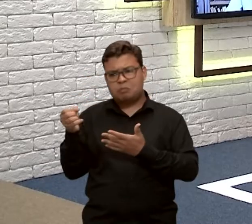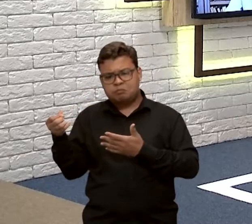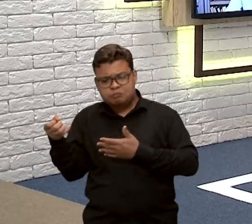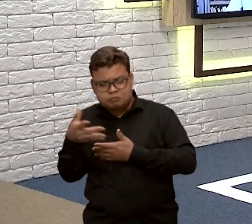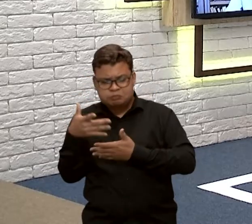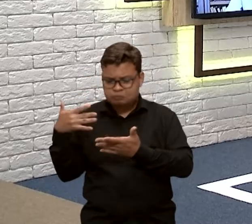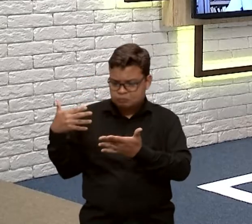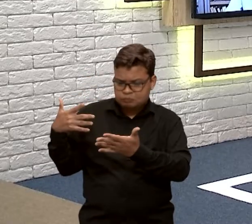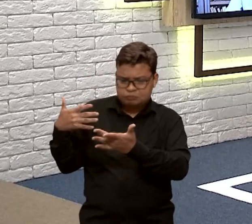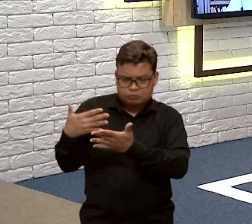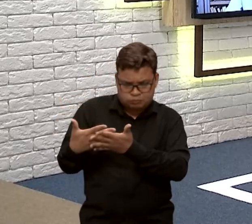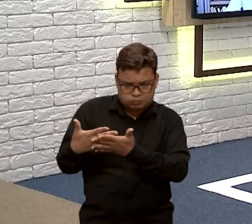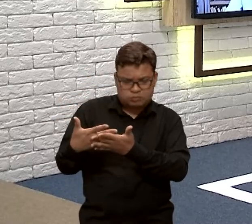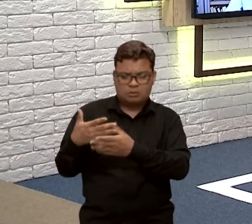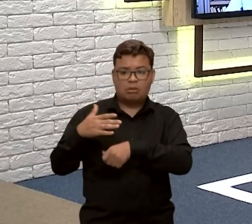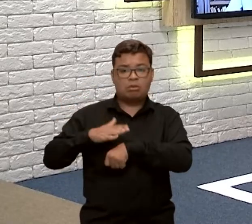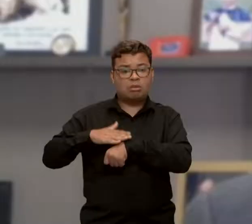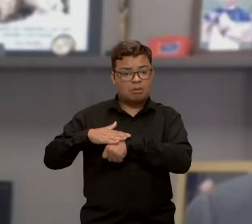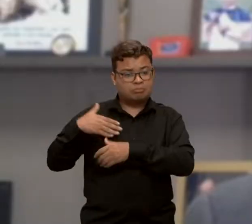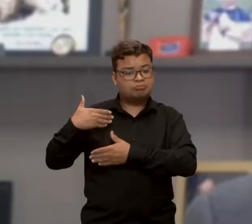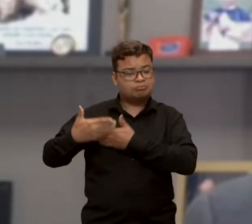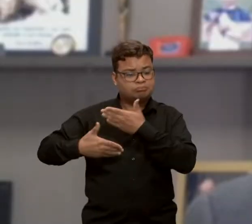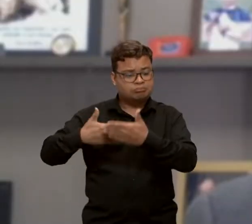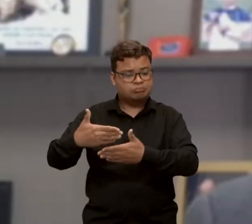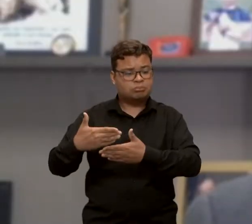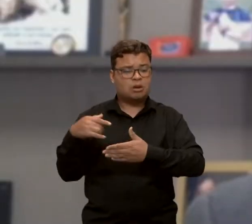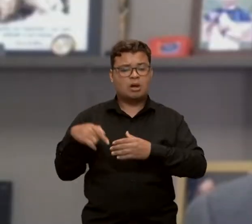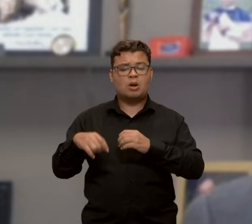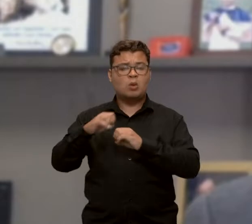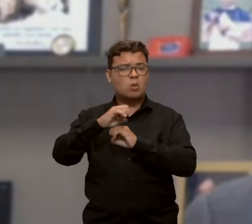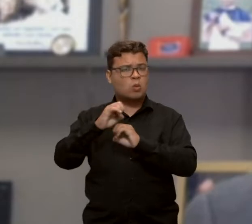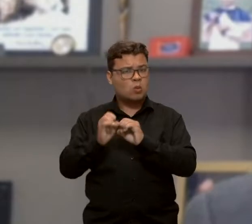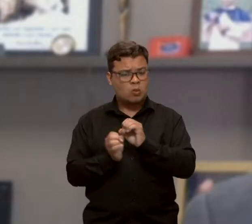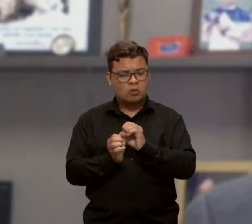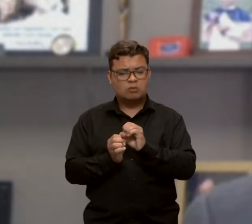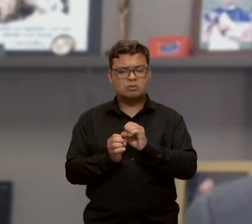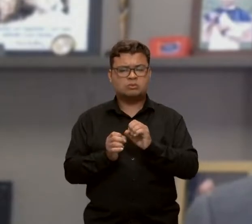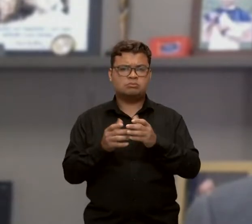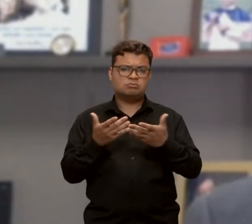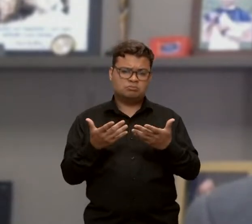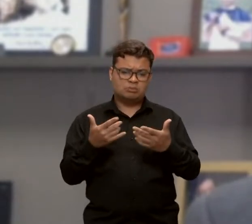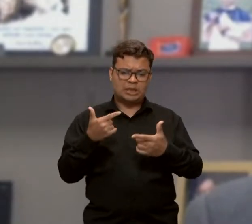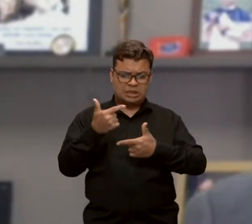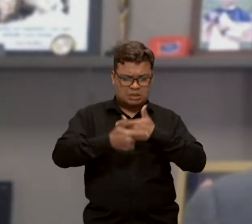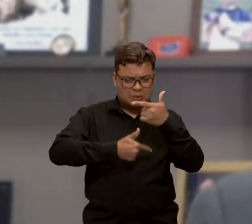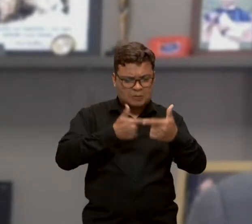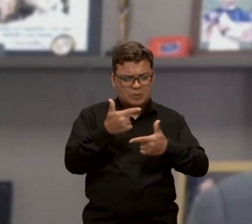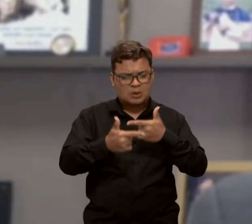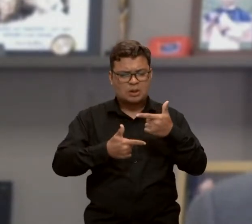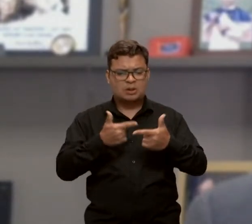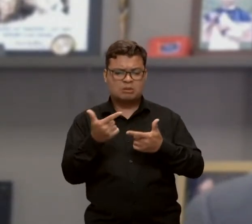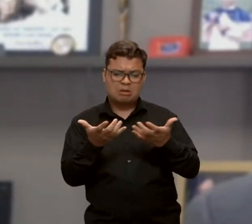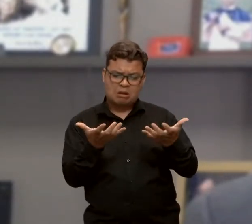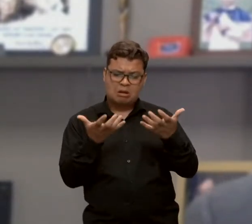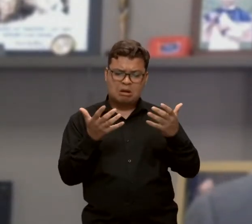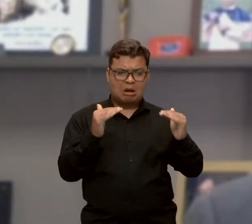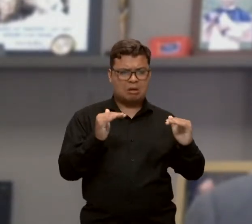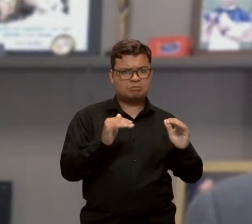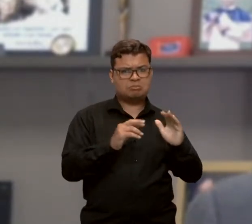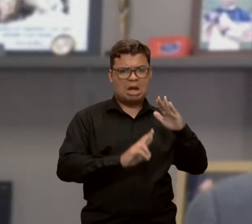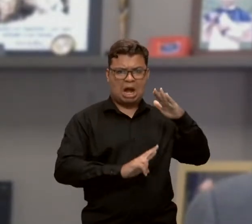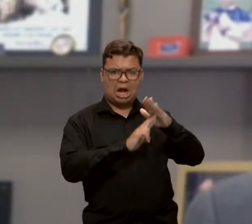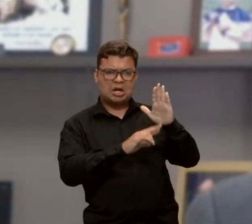ampliada no tempo, a universidade trabalha em busca de posições em